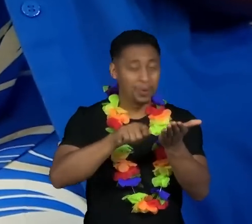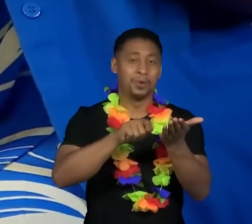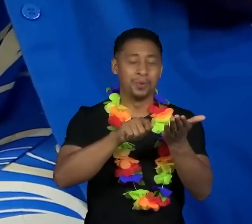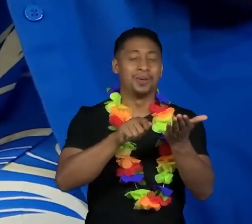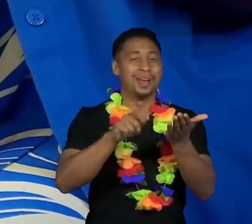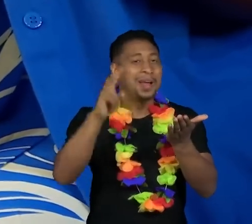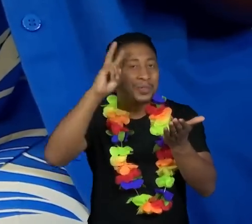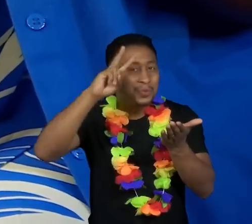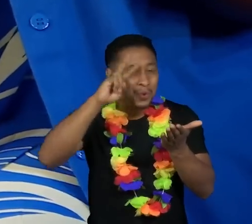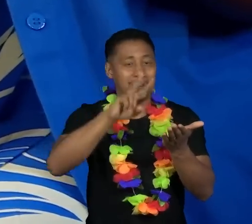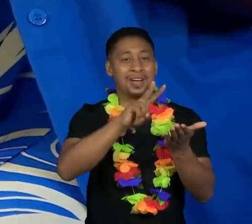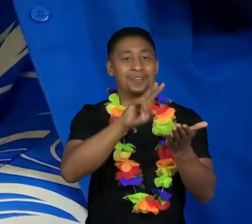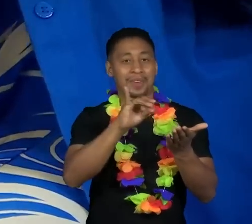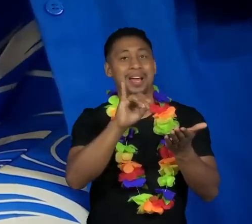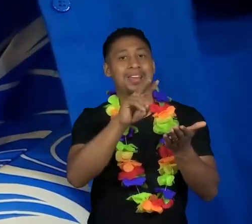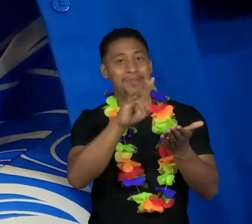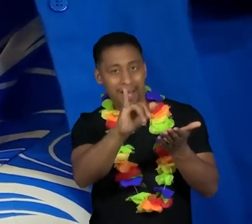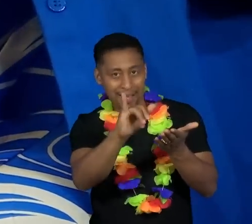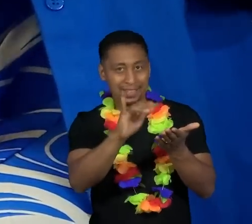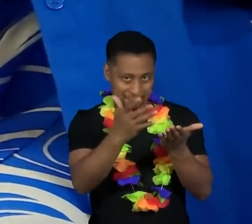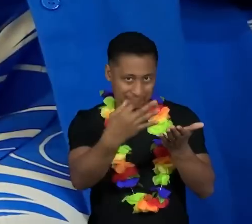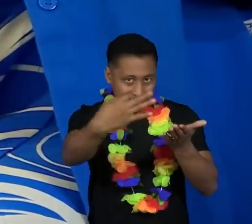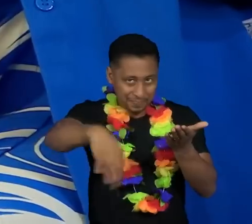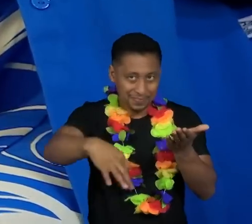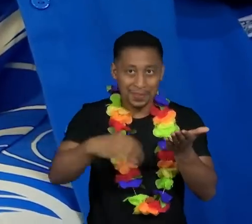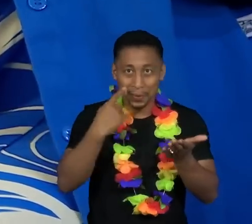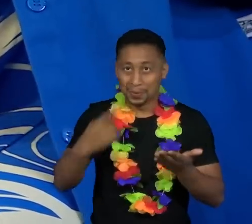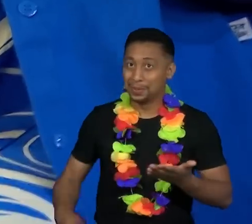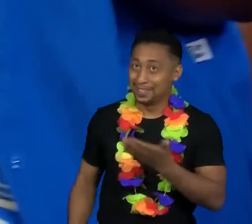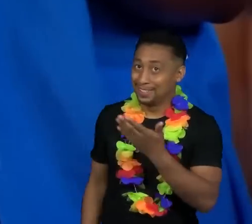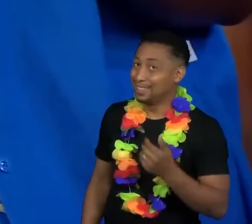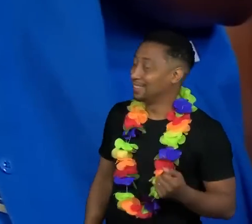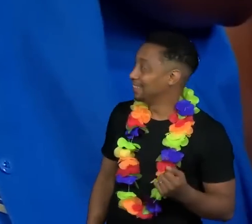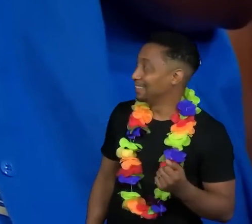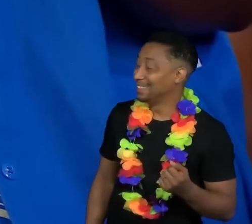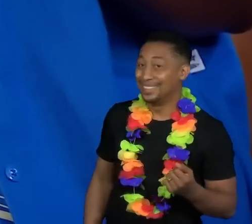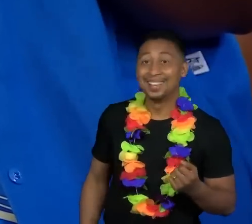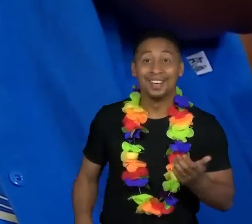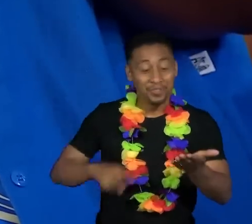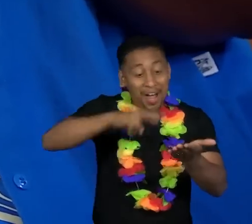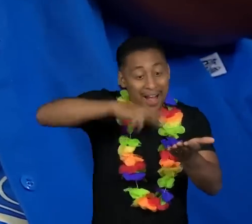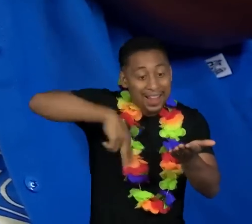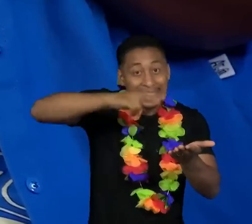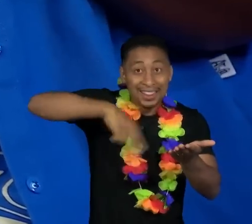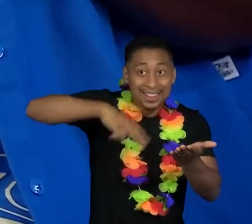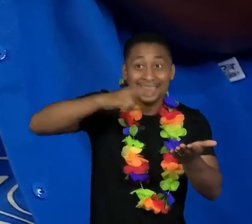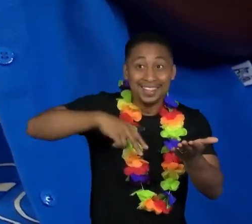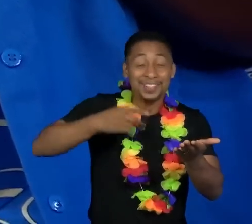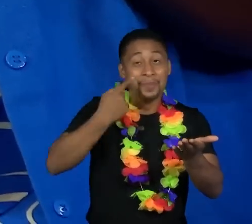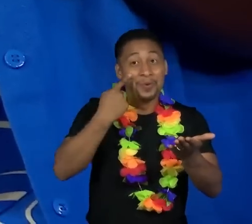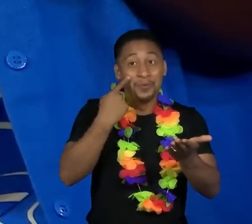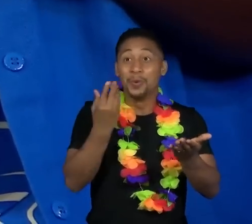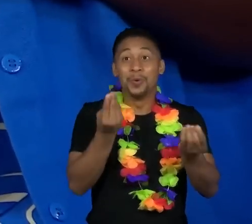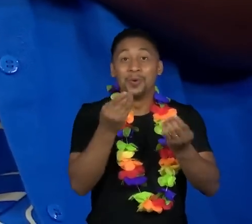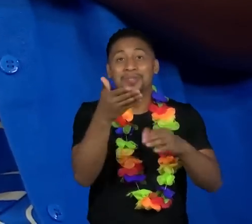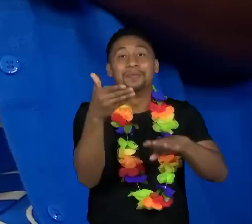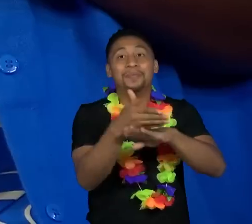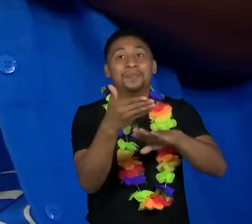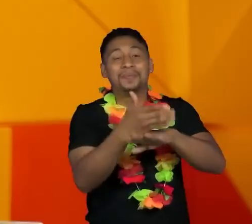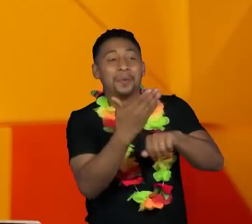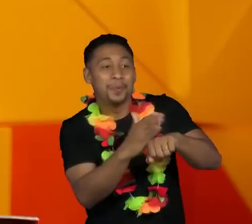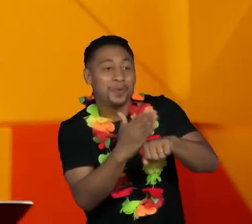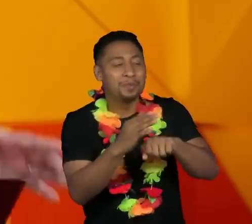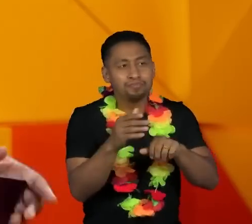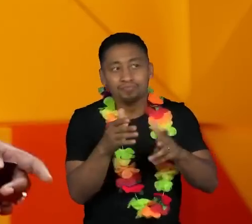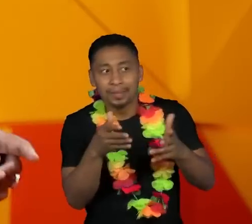eu tenho muito amor, desci várias vezes a 9 de julho para acompanhar aqueles ensaios incríveis. Nós fizemos o mesmo caminho, né? Fizemos o